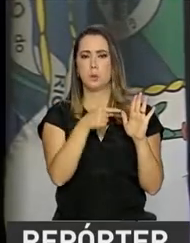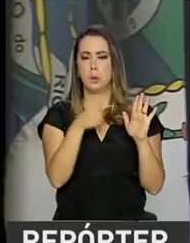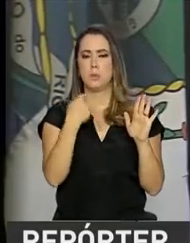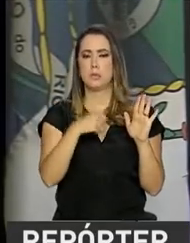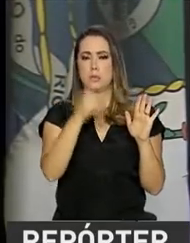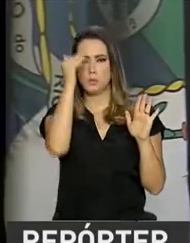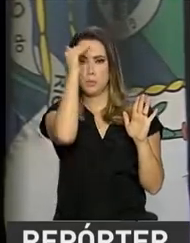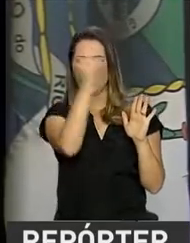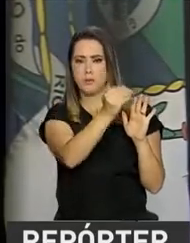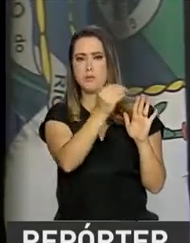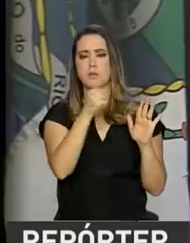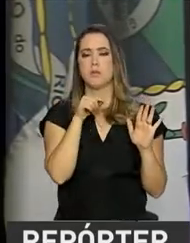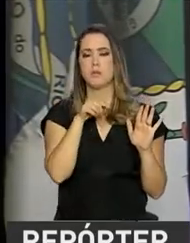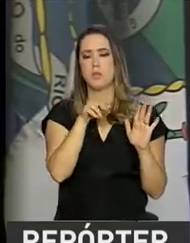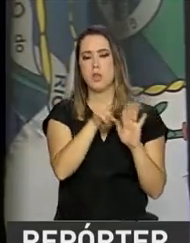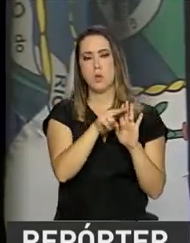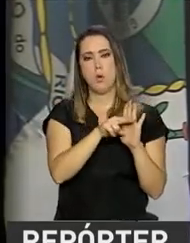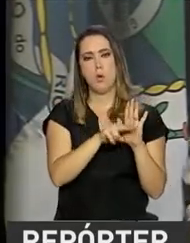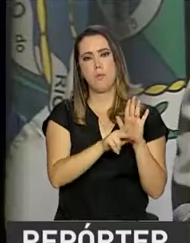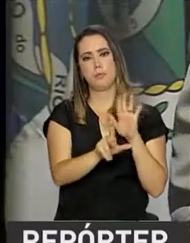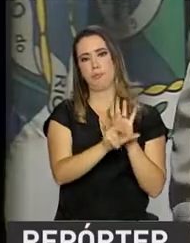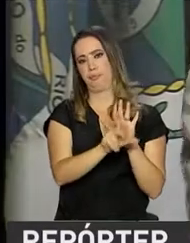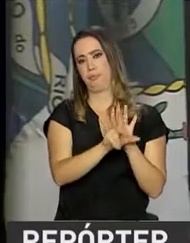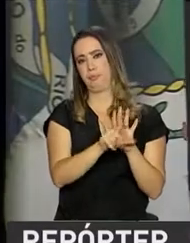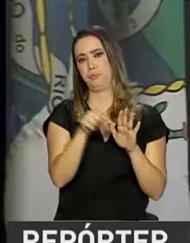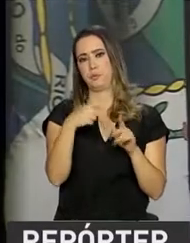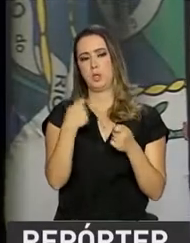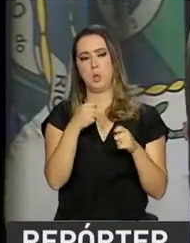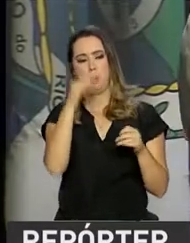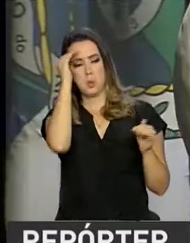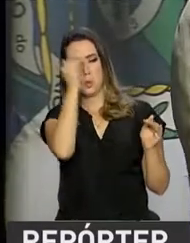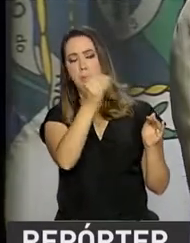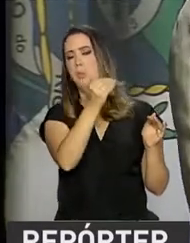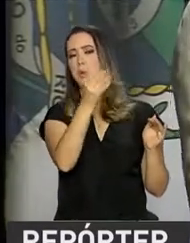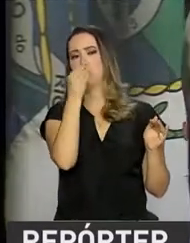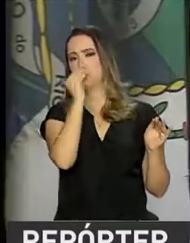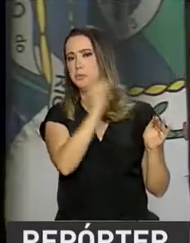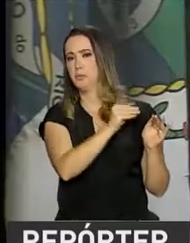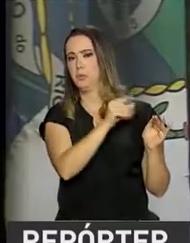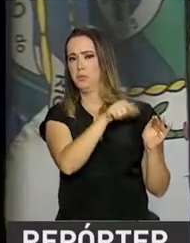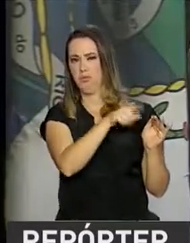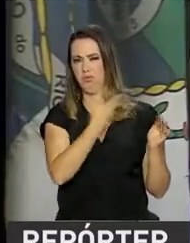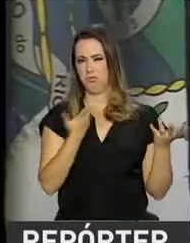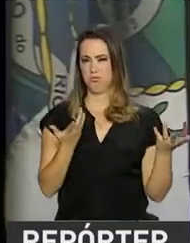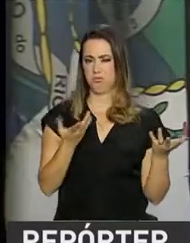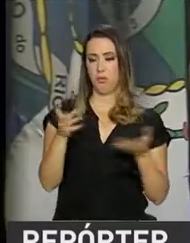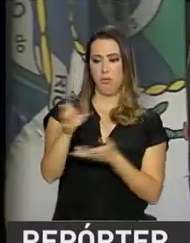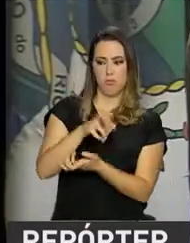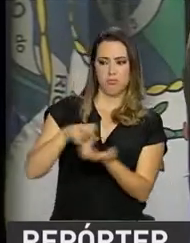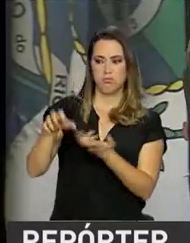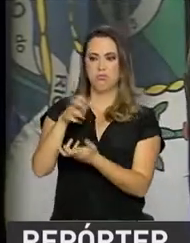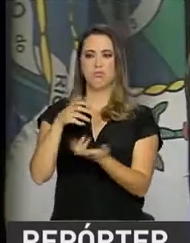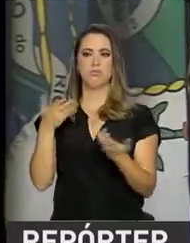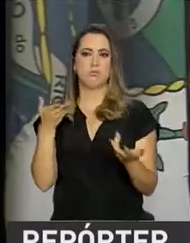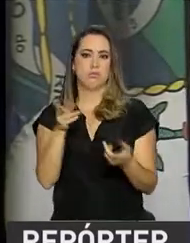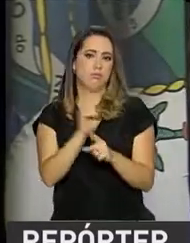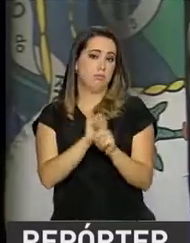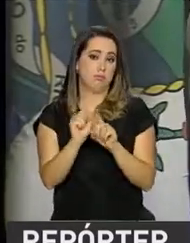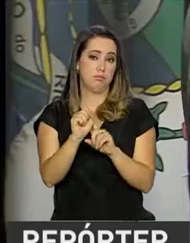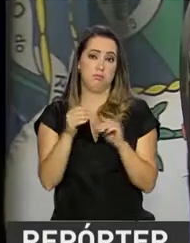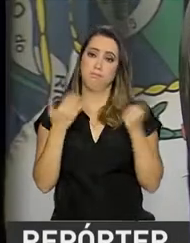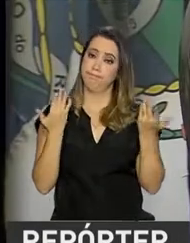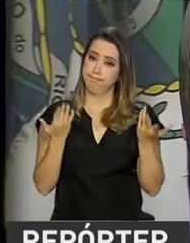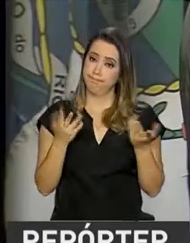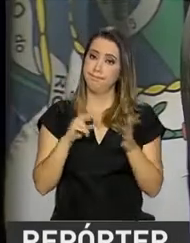jurídica quanto você acha que você não precisa cumprir a norma jurídica você desorganiza a sociedade aliás